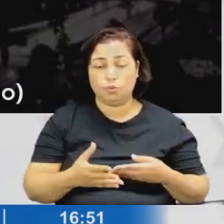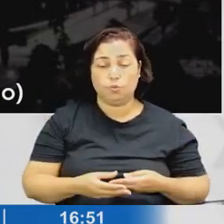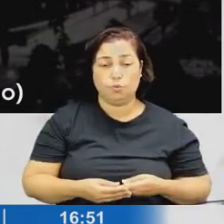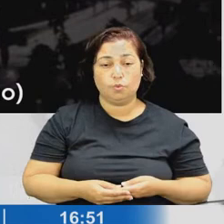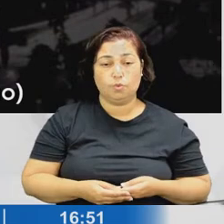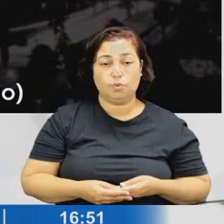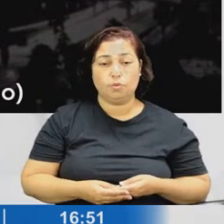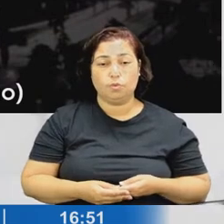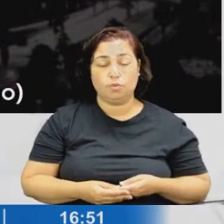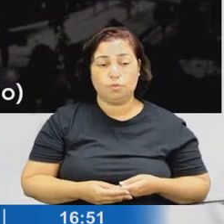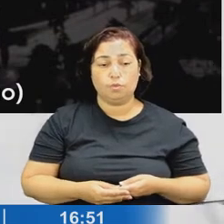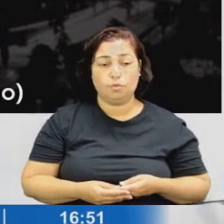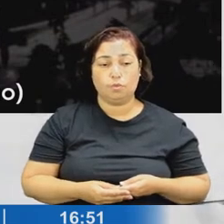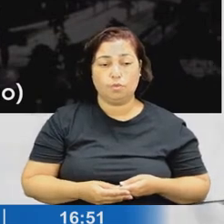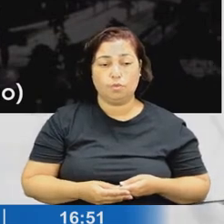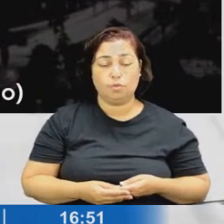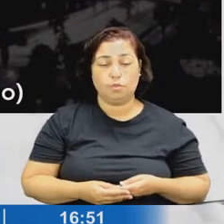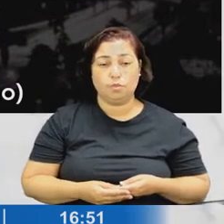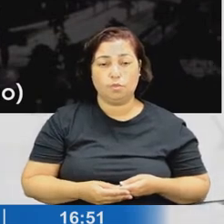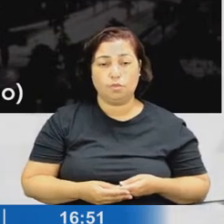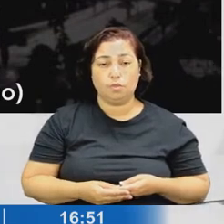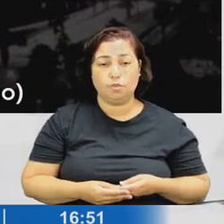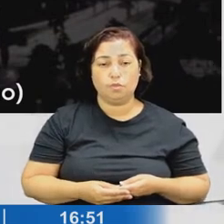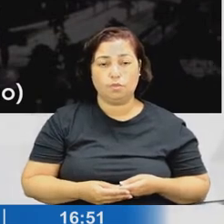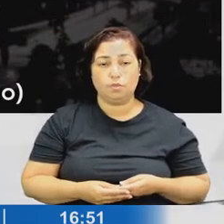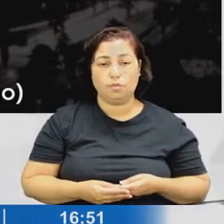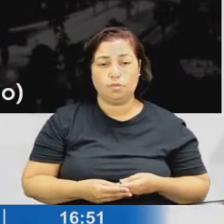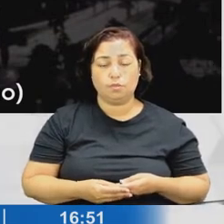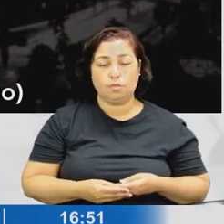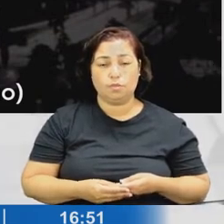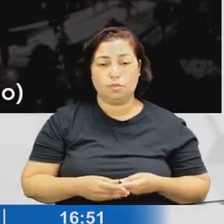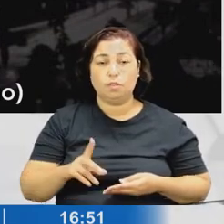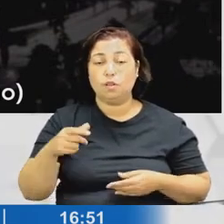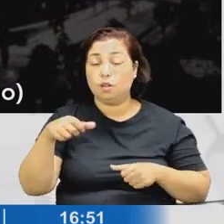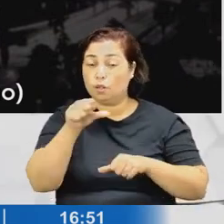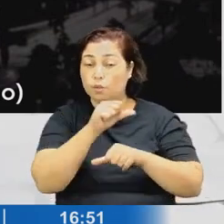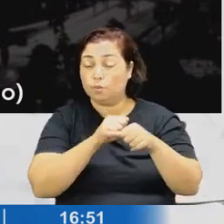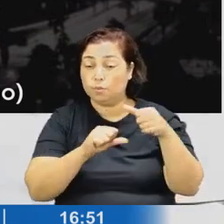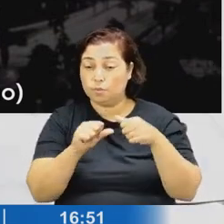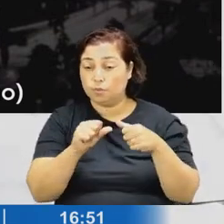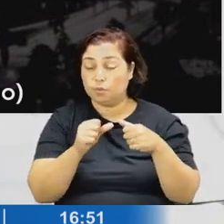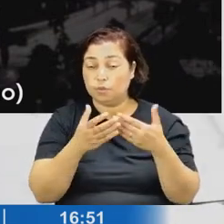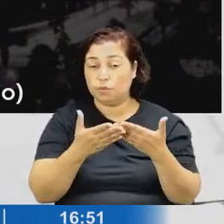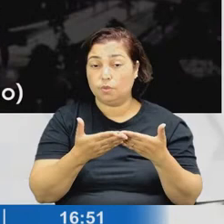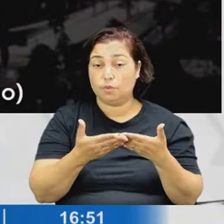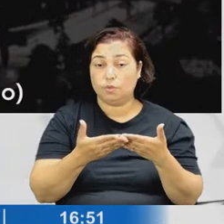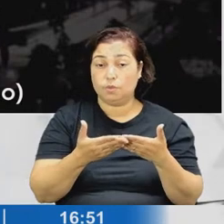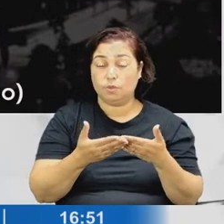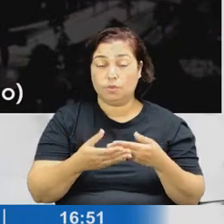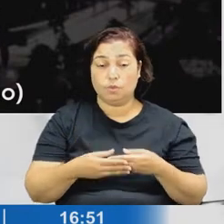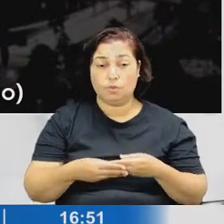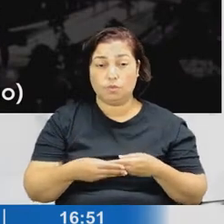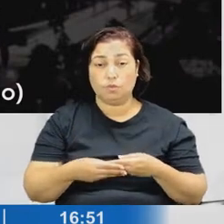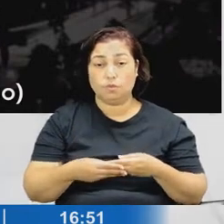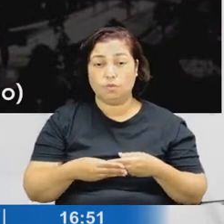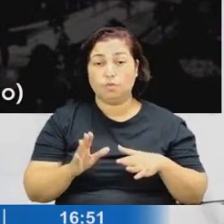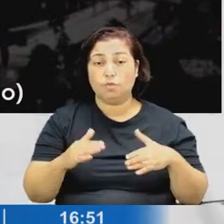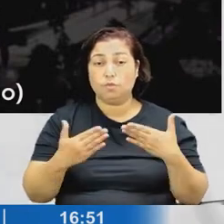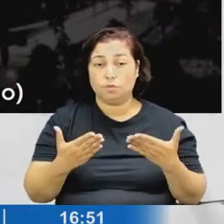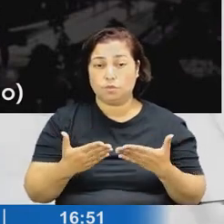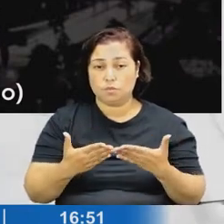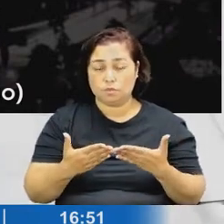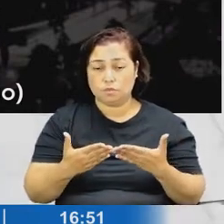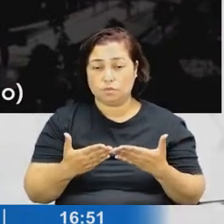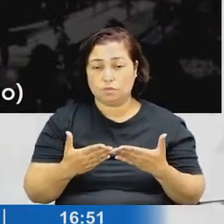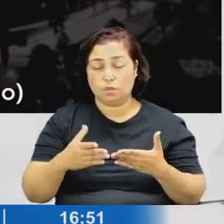entendeu esse apoio herói que sequestro Diplomata depois ela mudou a imagem ela ela é mãe do PAC ela não faz mais Essas loucuras Então ela é